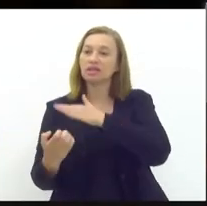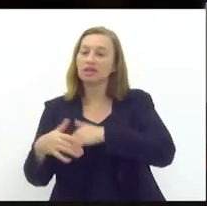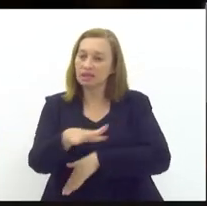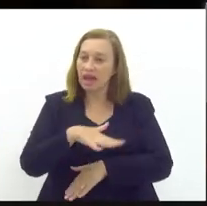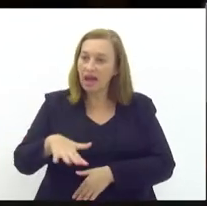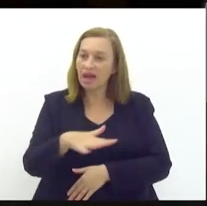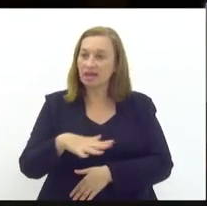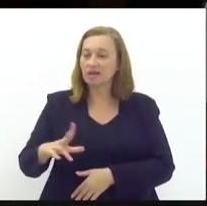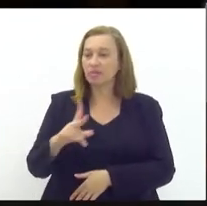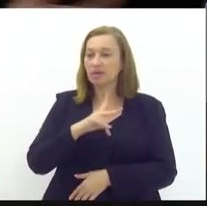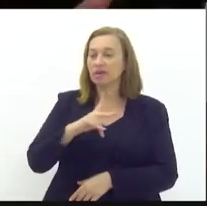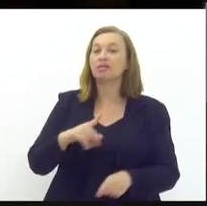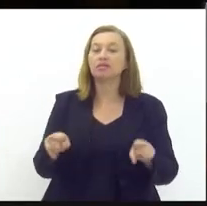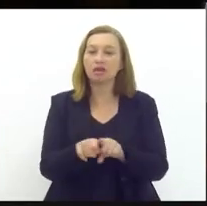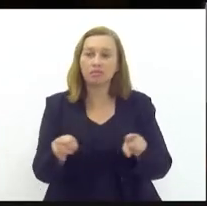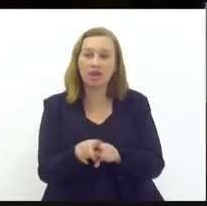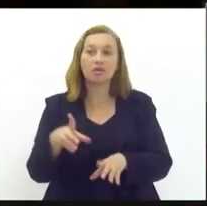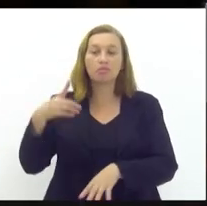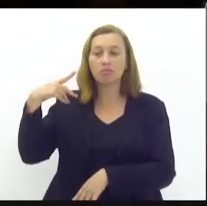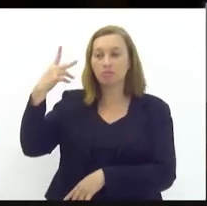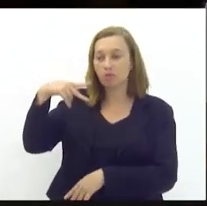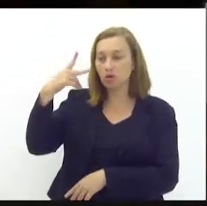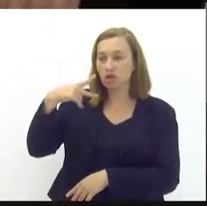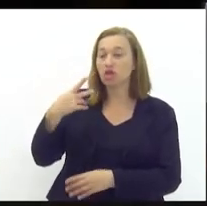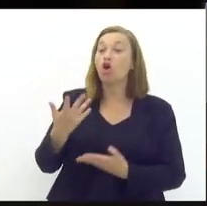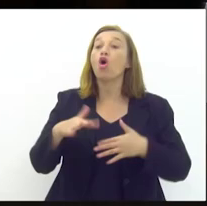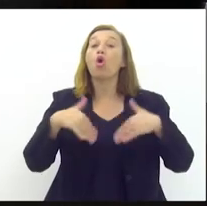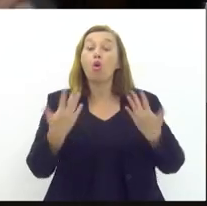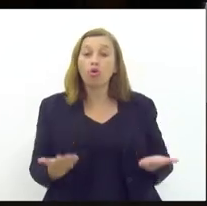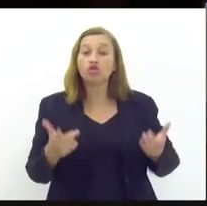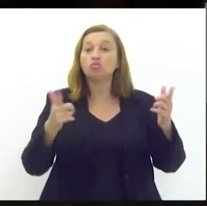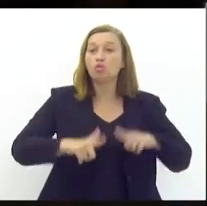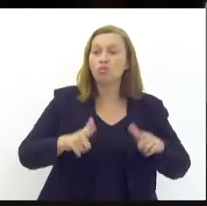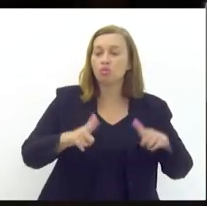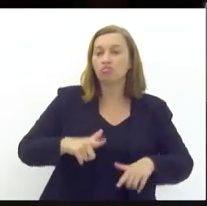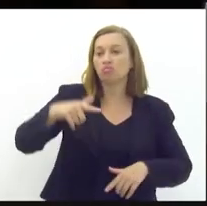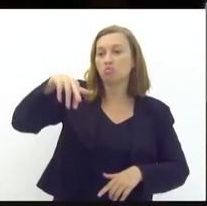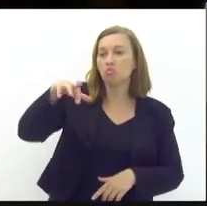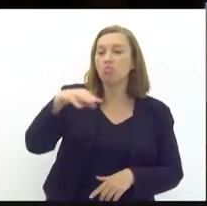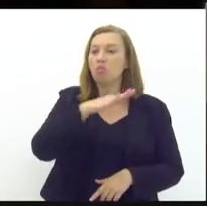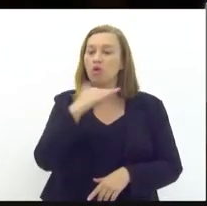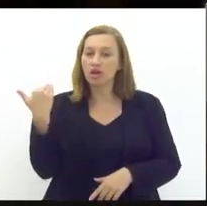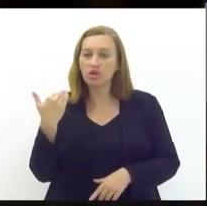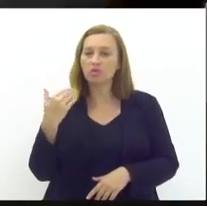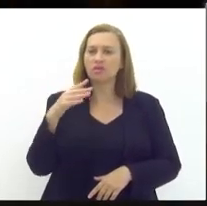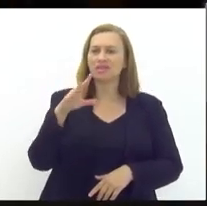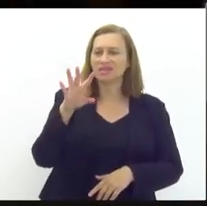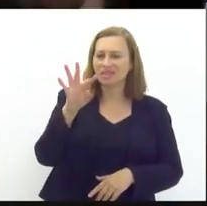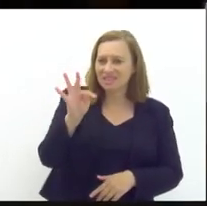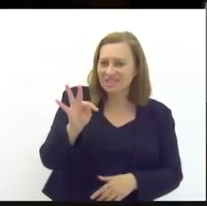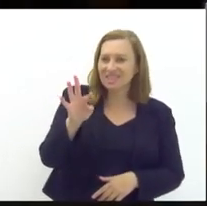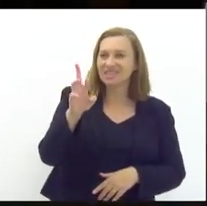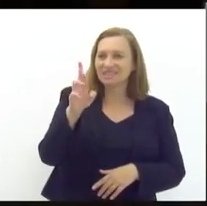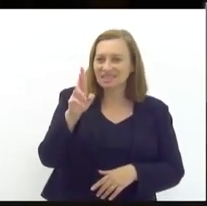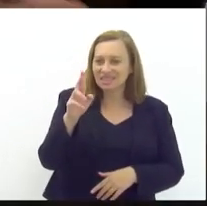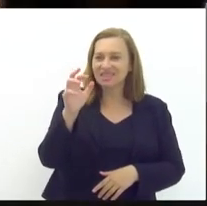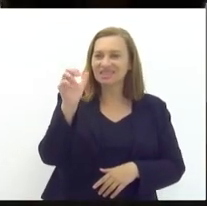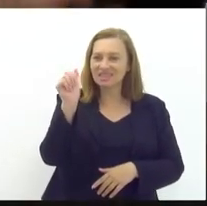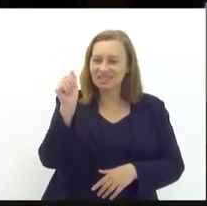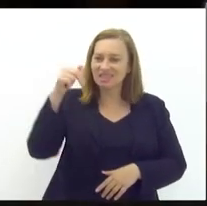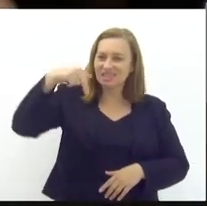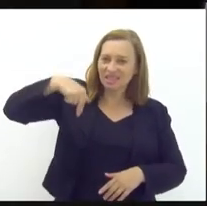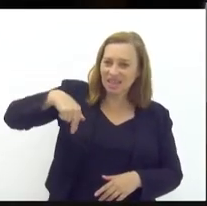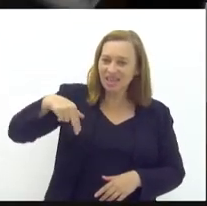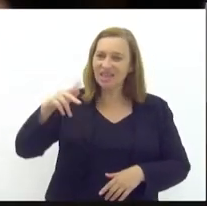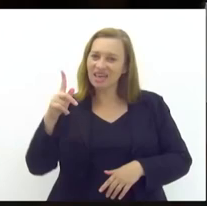ligado até a cabeça dos políticos Onde morreu Tancredo Neve no Hospital das Clínicas Onde morreu flores Hospital das Clínicas onde Fernando